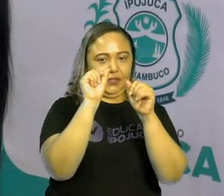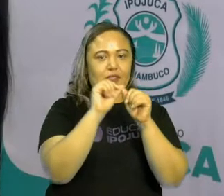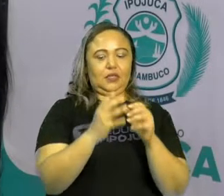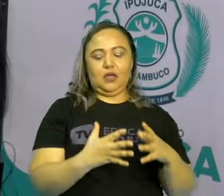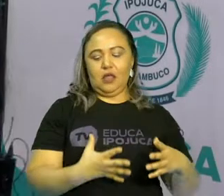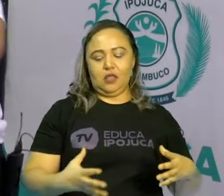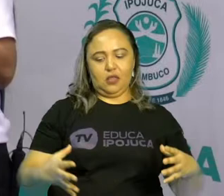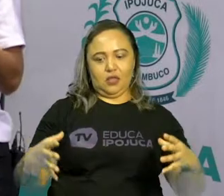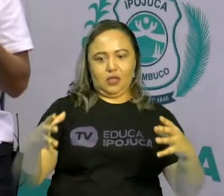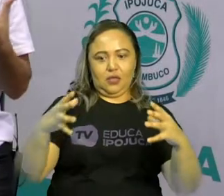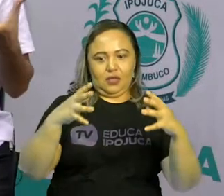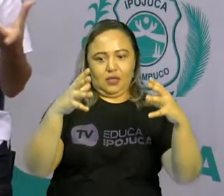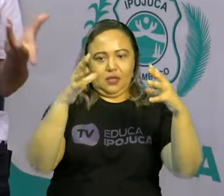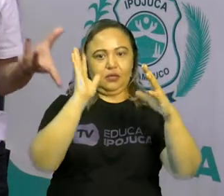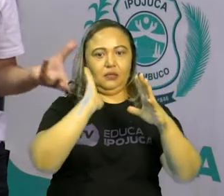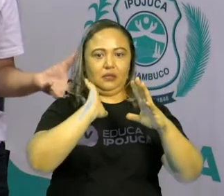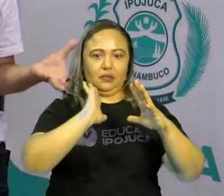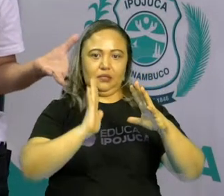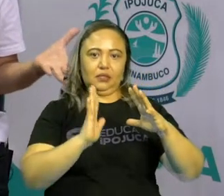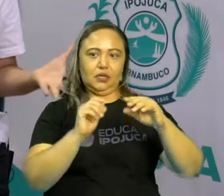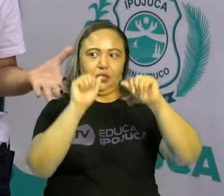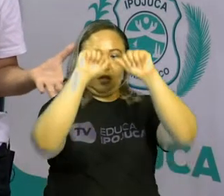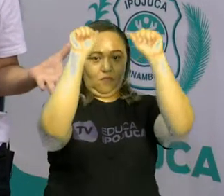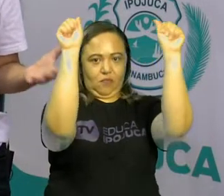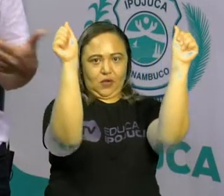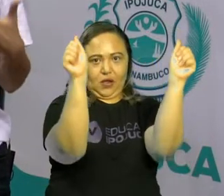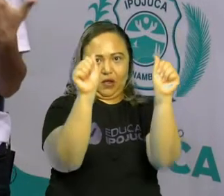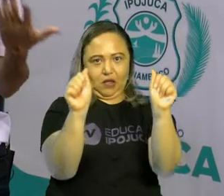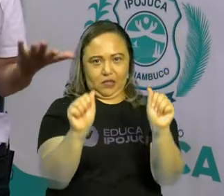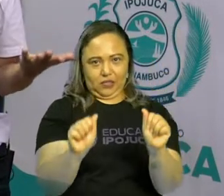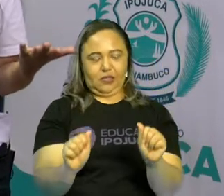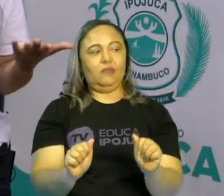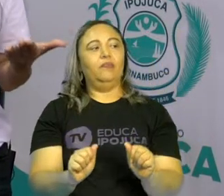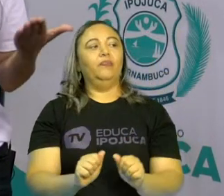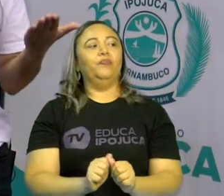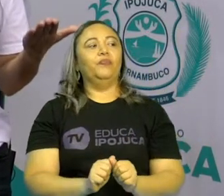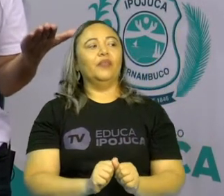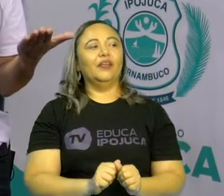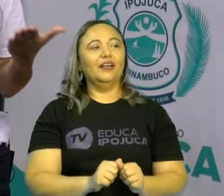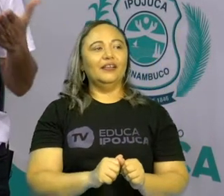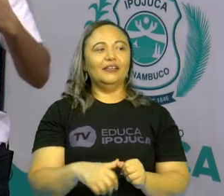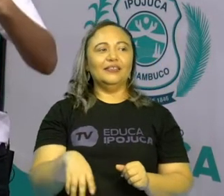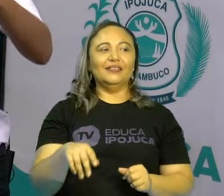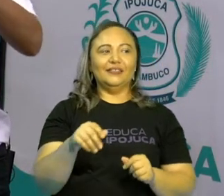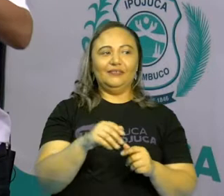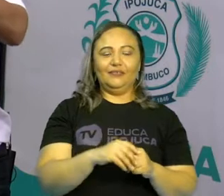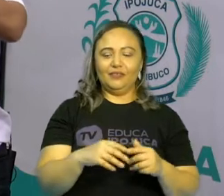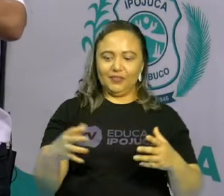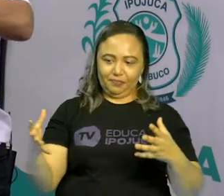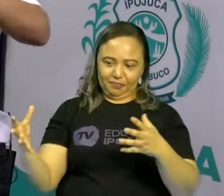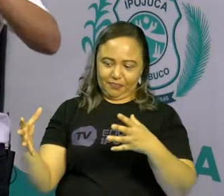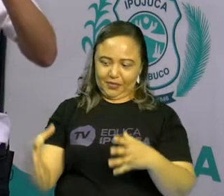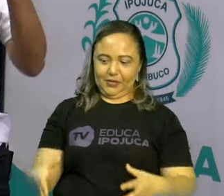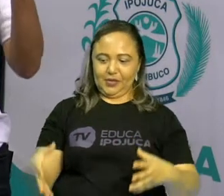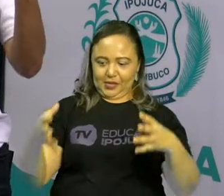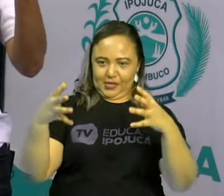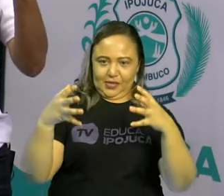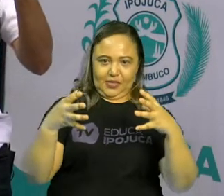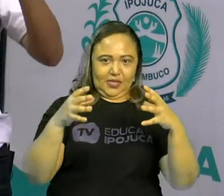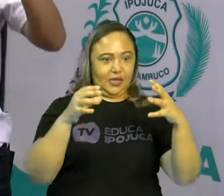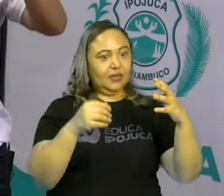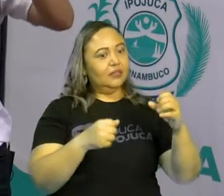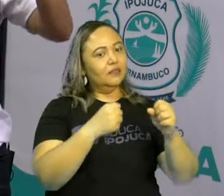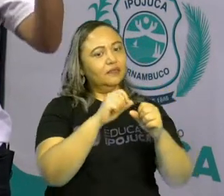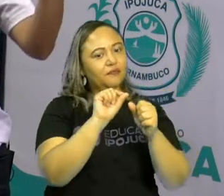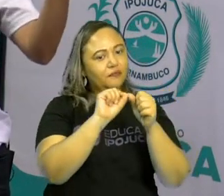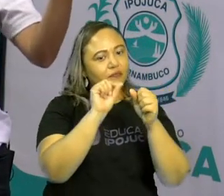eles começam a formar a arte na cerâmica com isso é um tipo de acho que você pega aquele já que depois